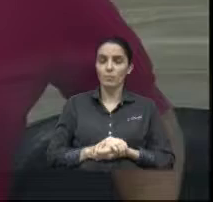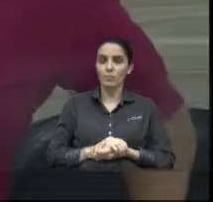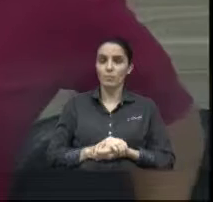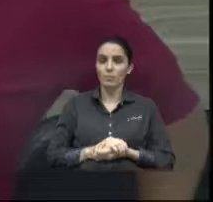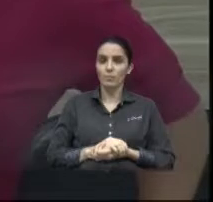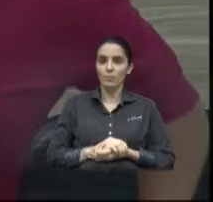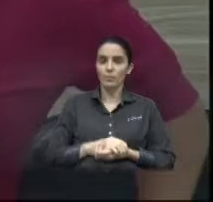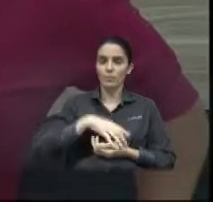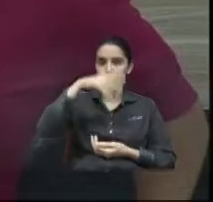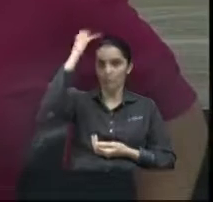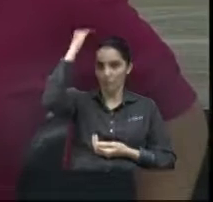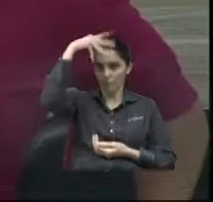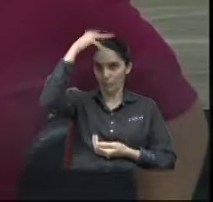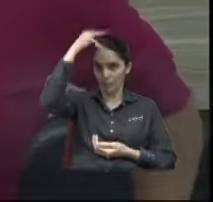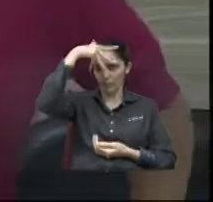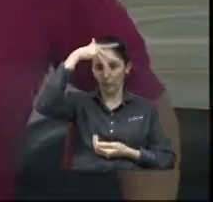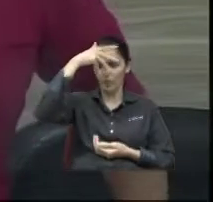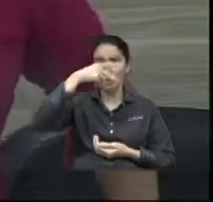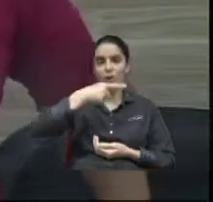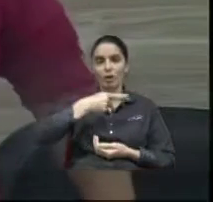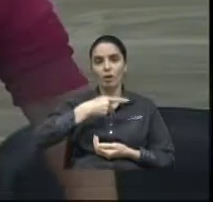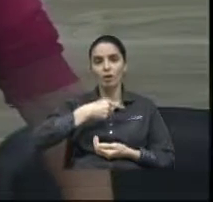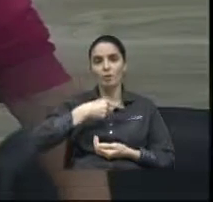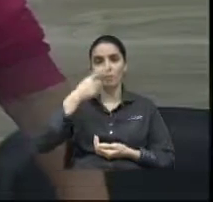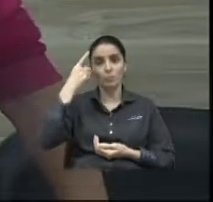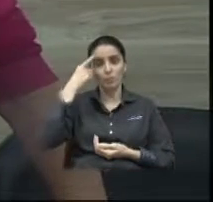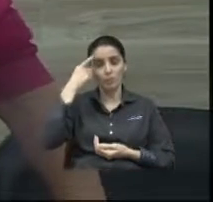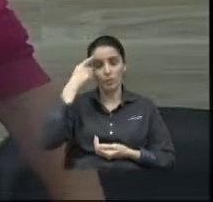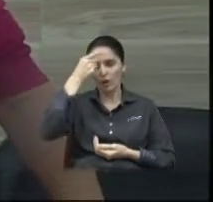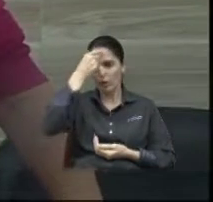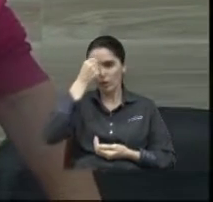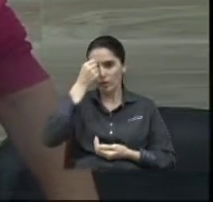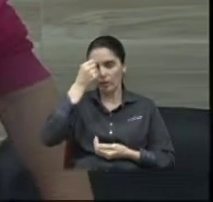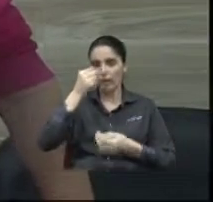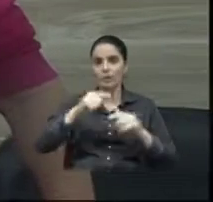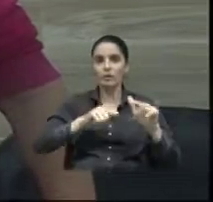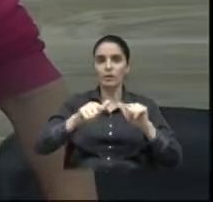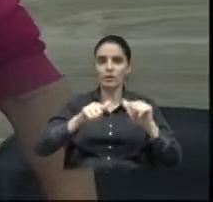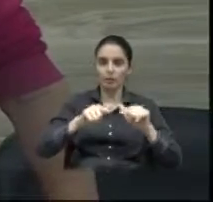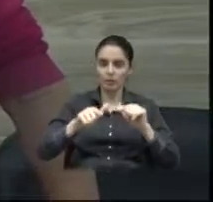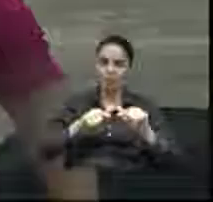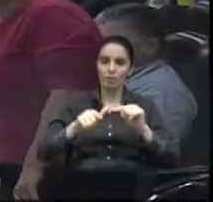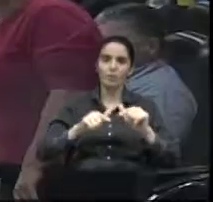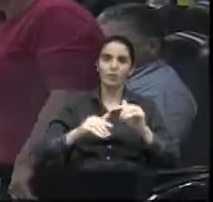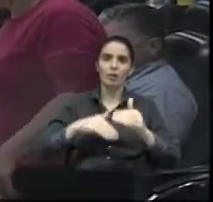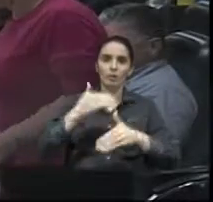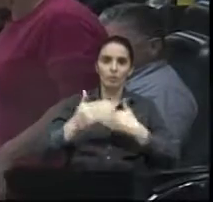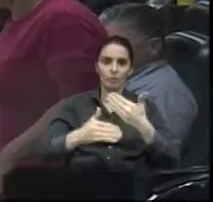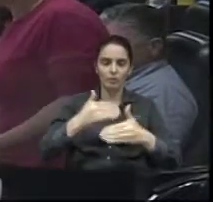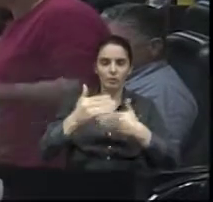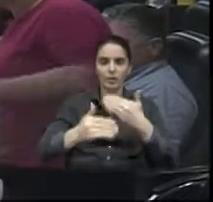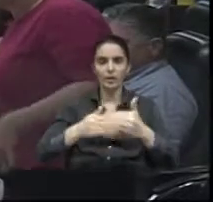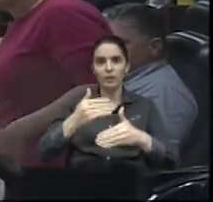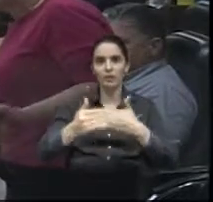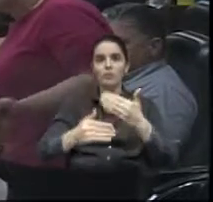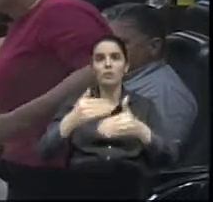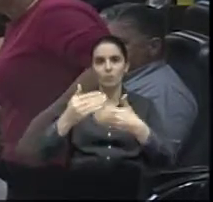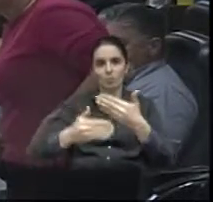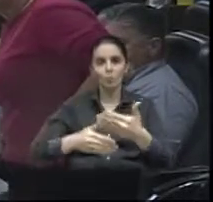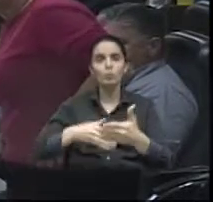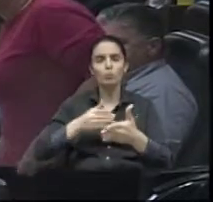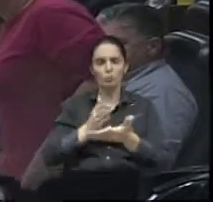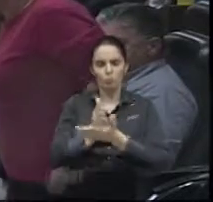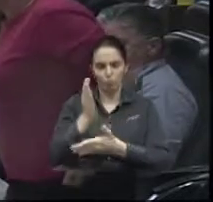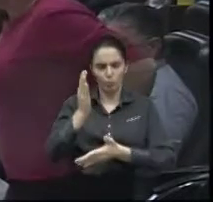que tenho certeza que o vereador o fará durante a caminhada desse projeto aprovado,